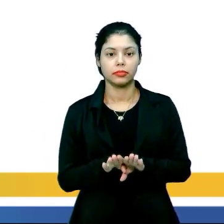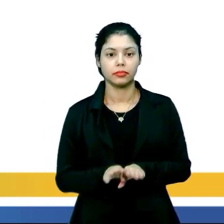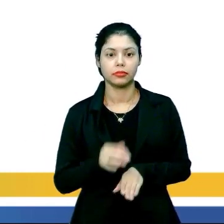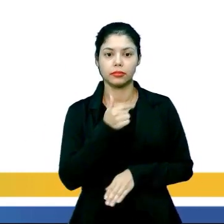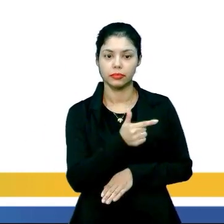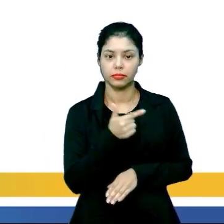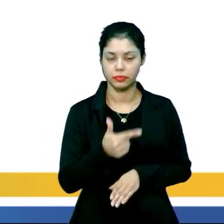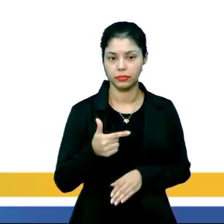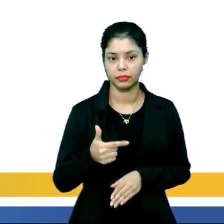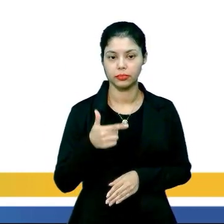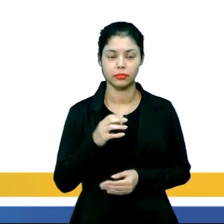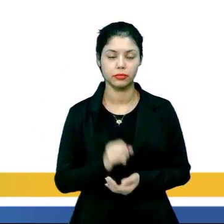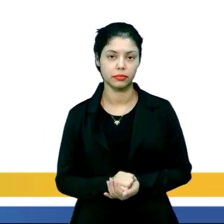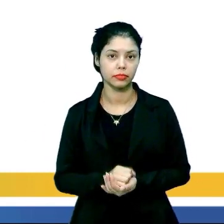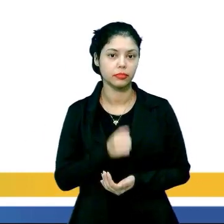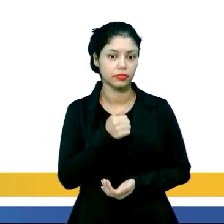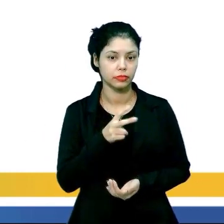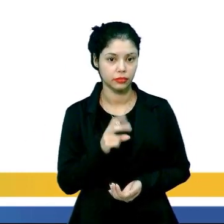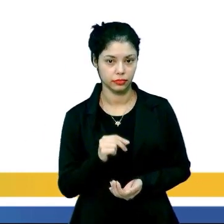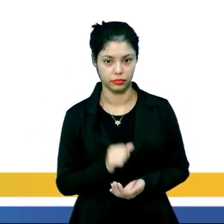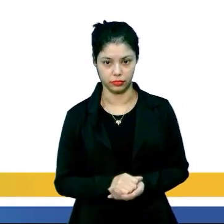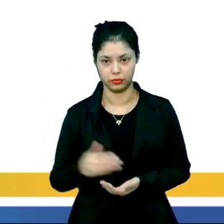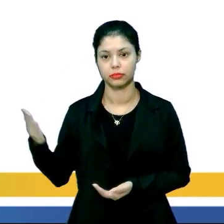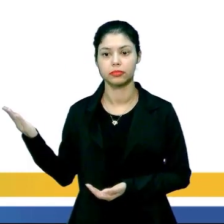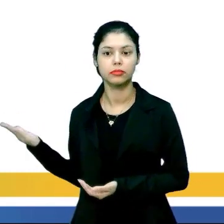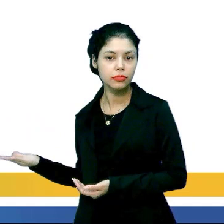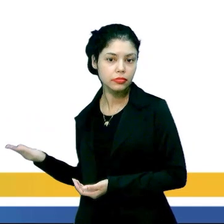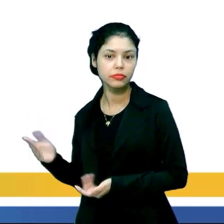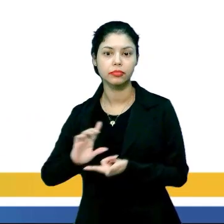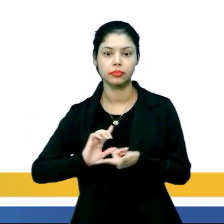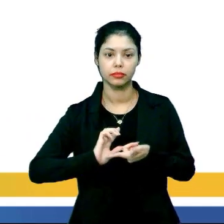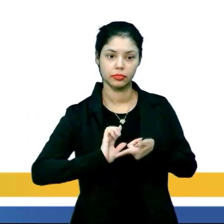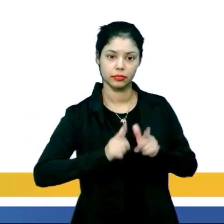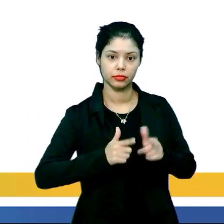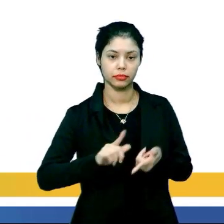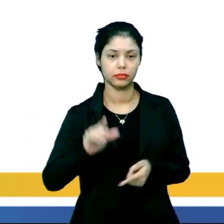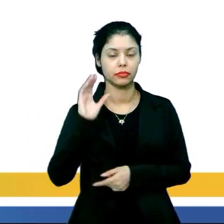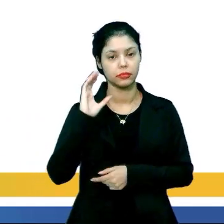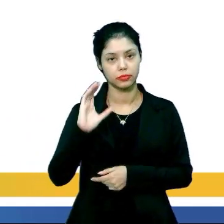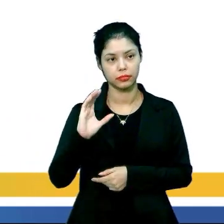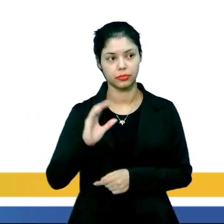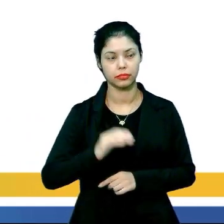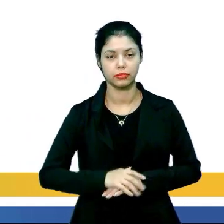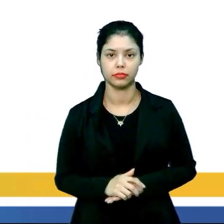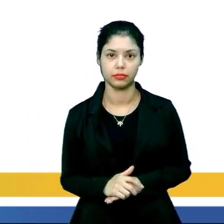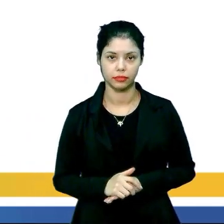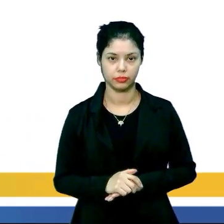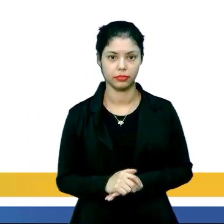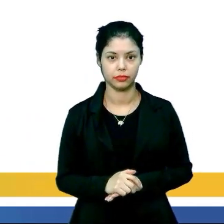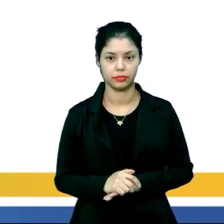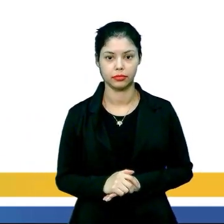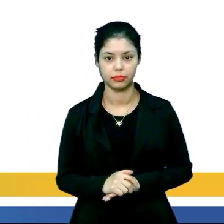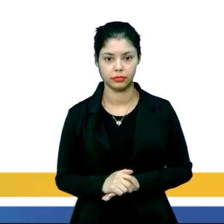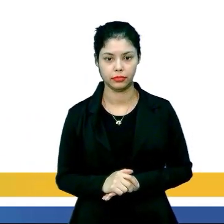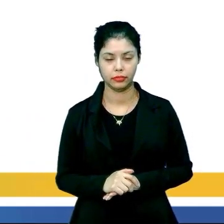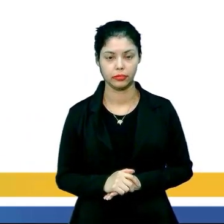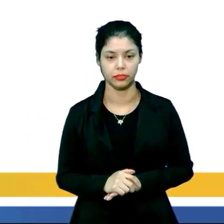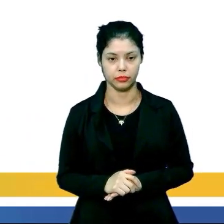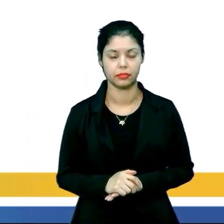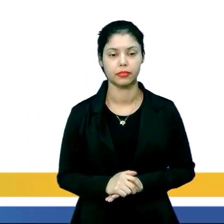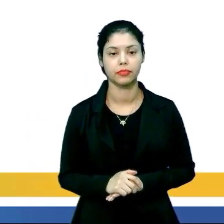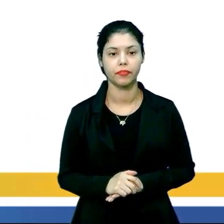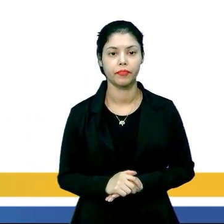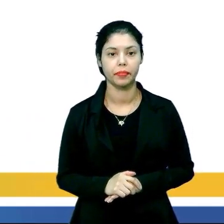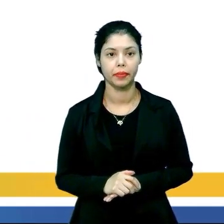entre 200 e 250. A alternativa correta é letra